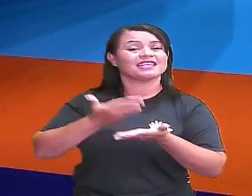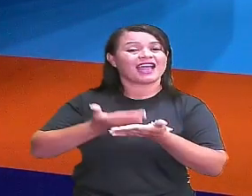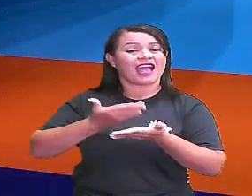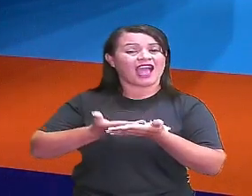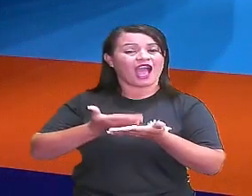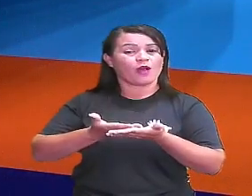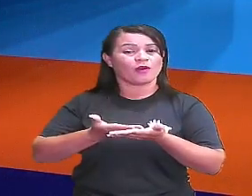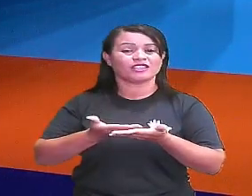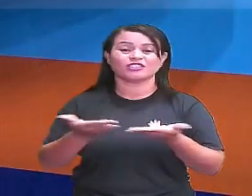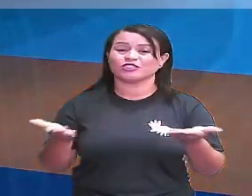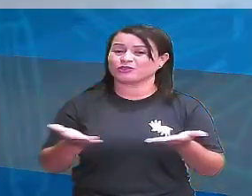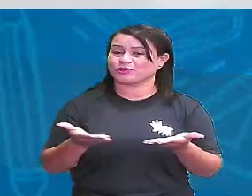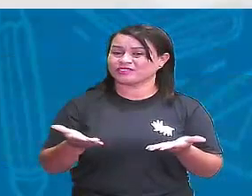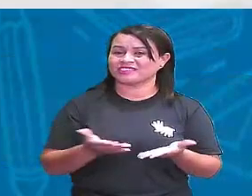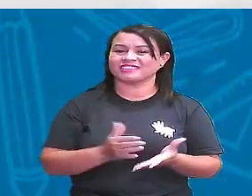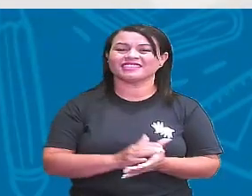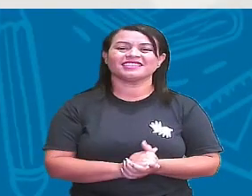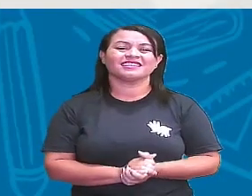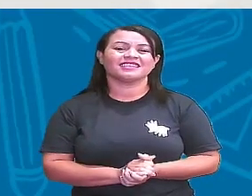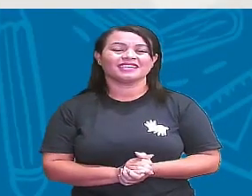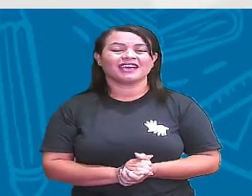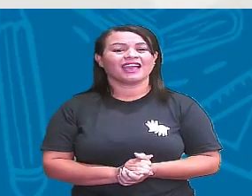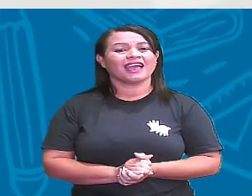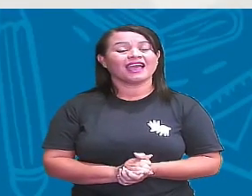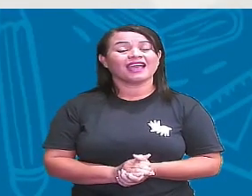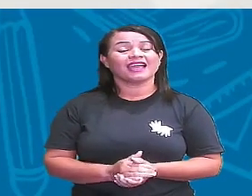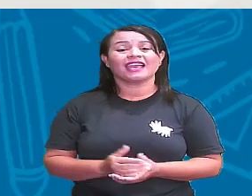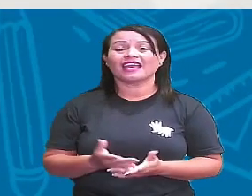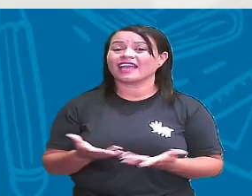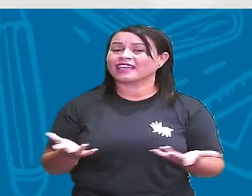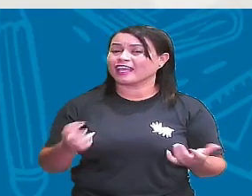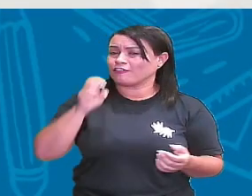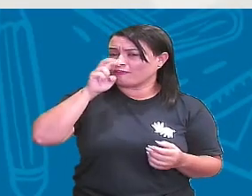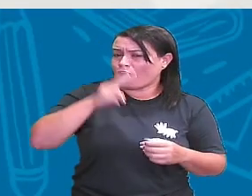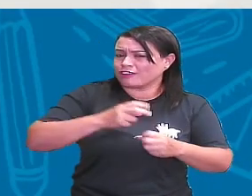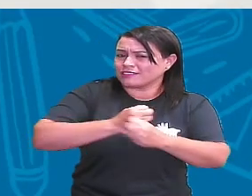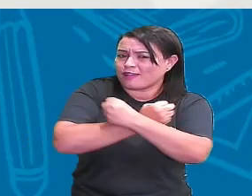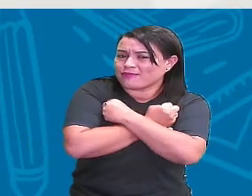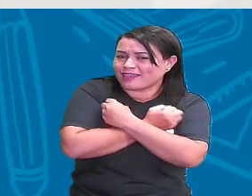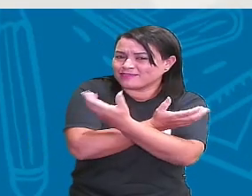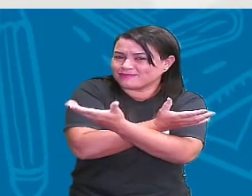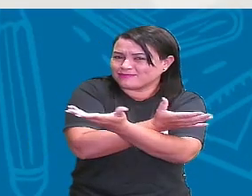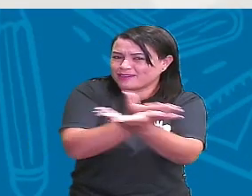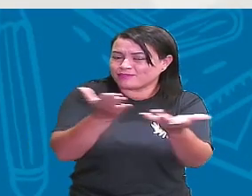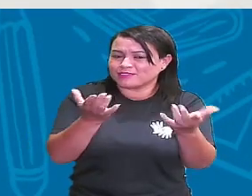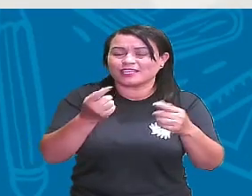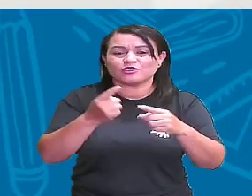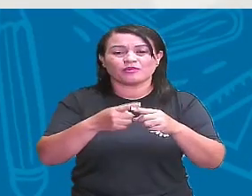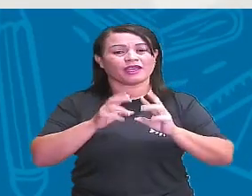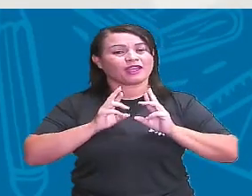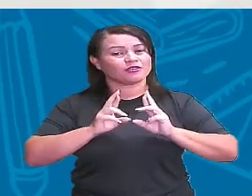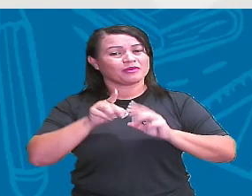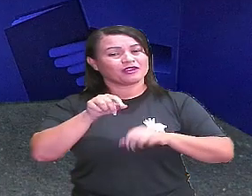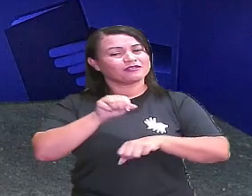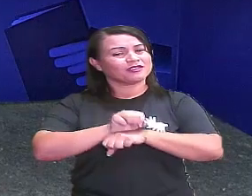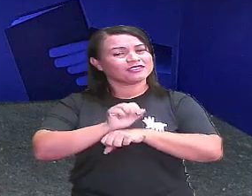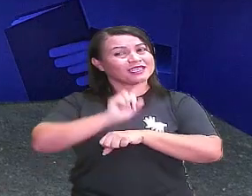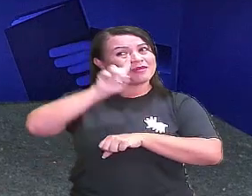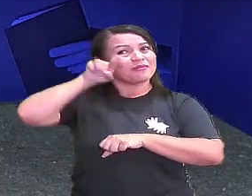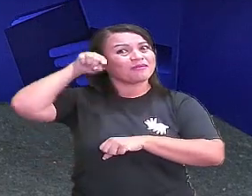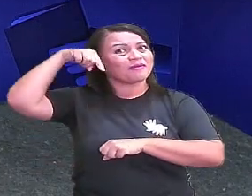da nossa aula de hoje e aquele abraço para você, porque eu te espero